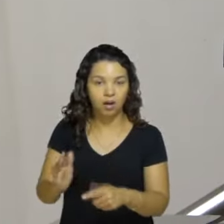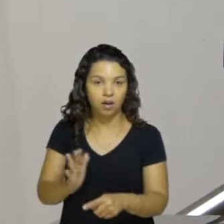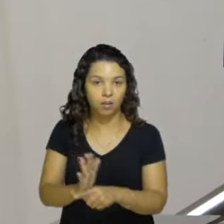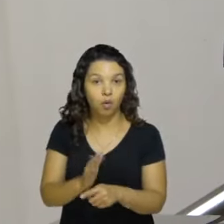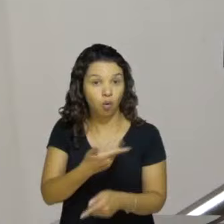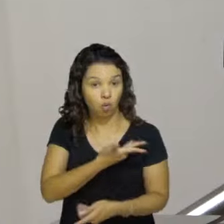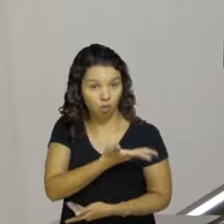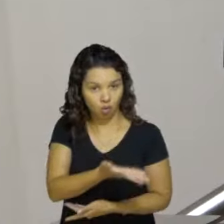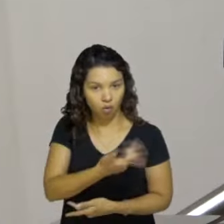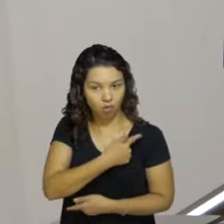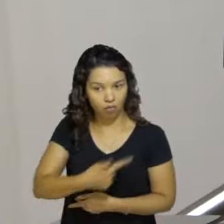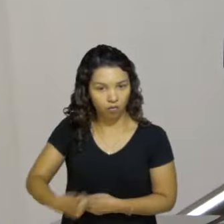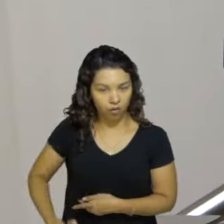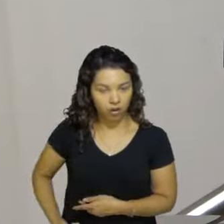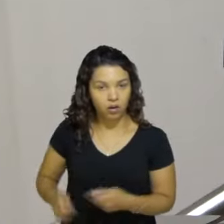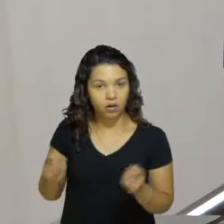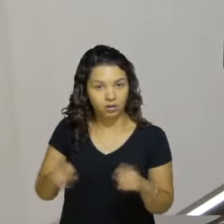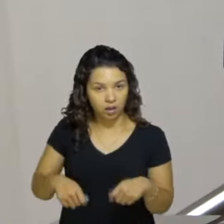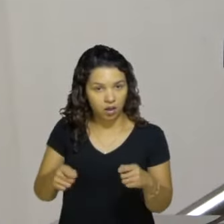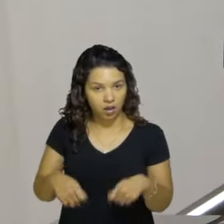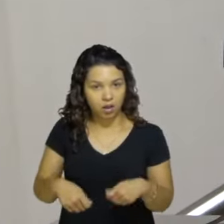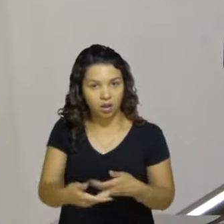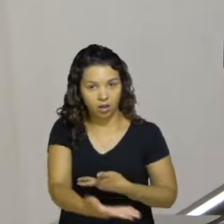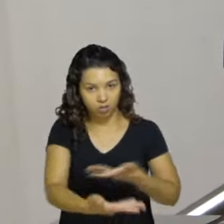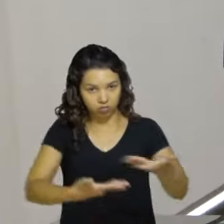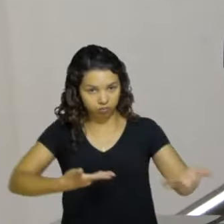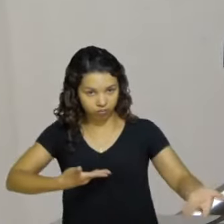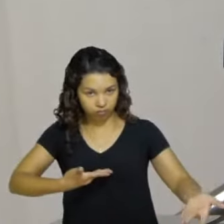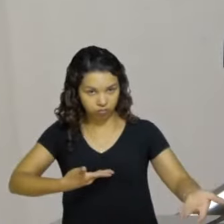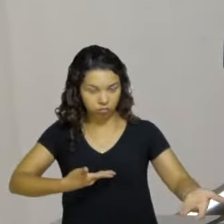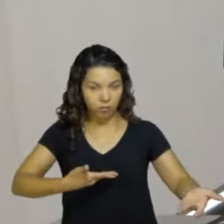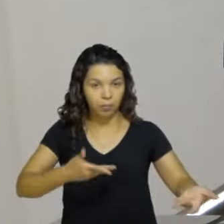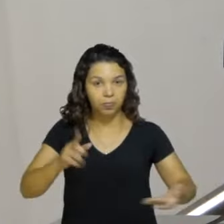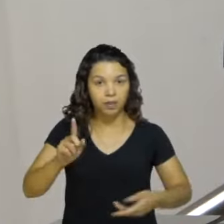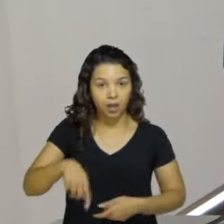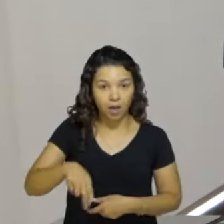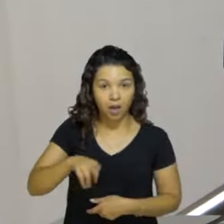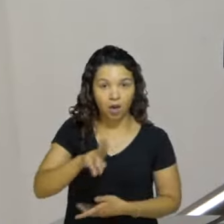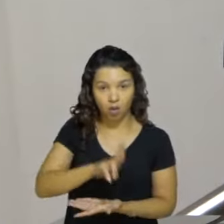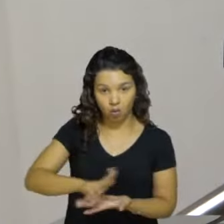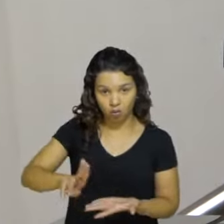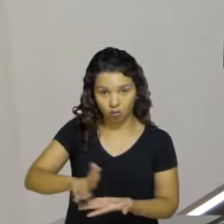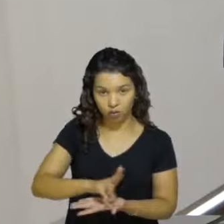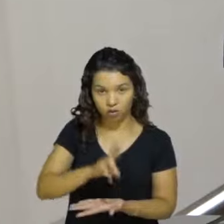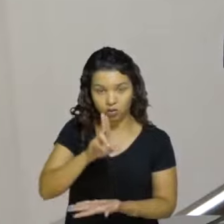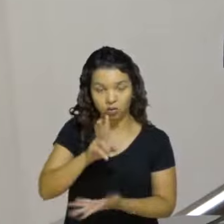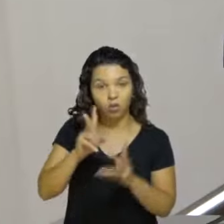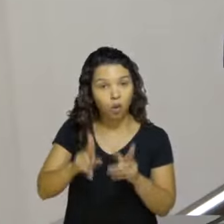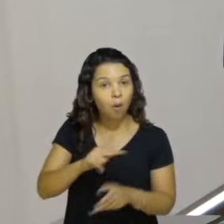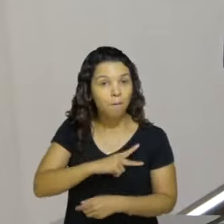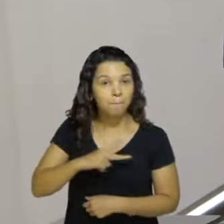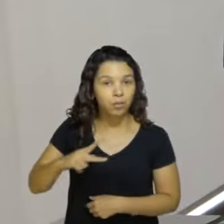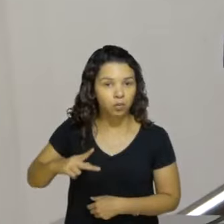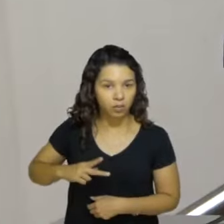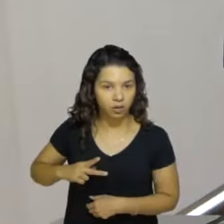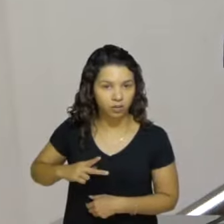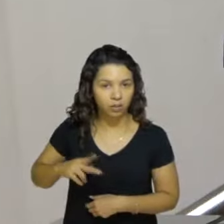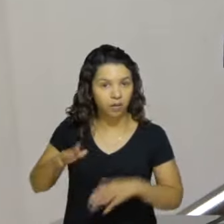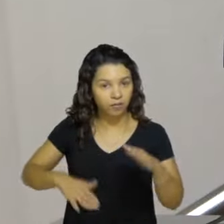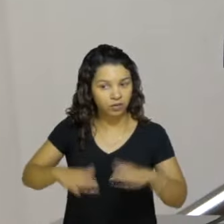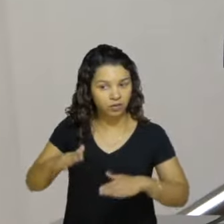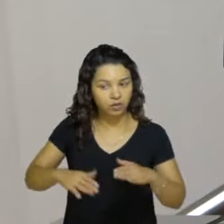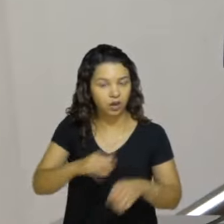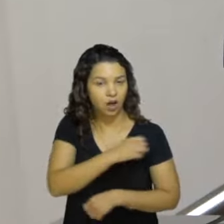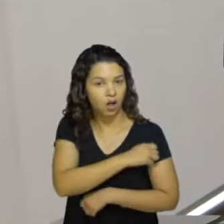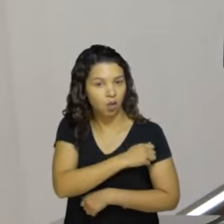para que você possa ter esse benefício, que virou uma universidade pública às avessas. Então, às vezes, os estudantes, tu passa, conversa